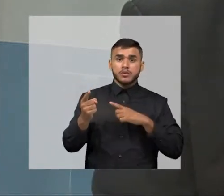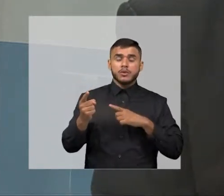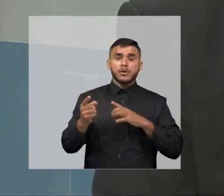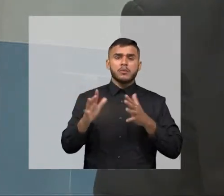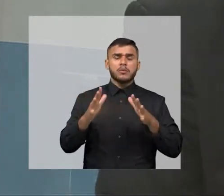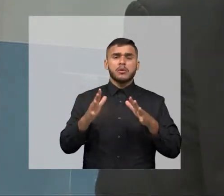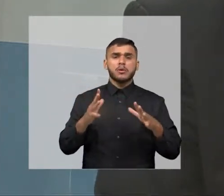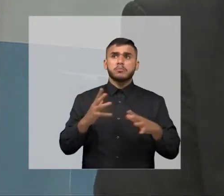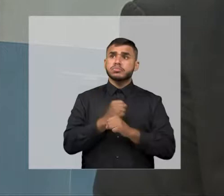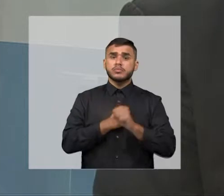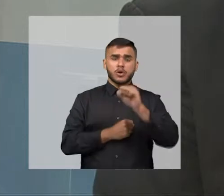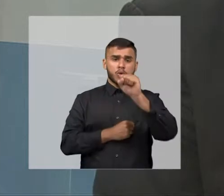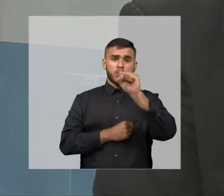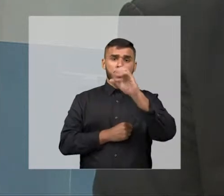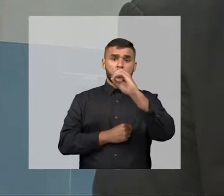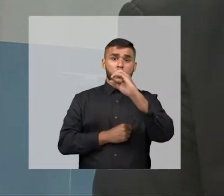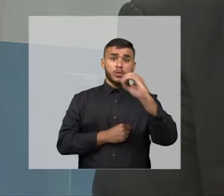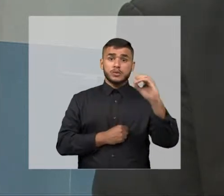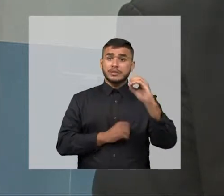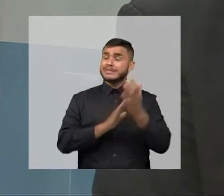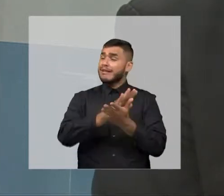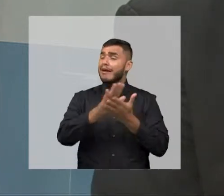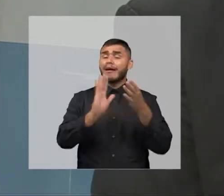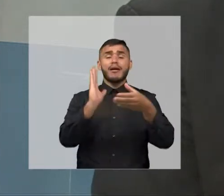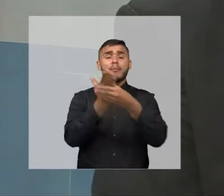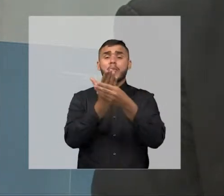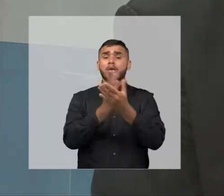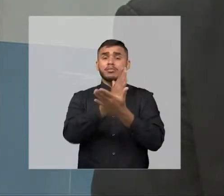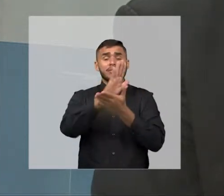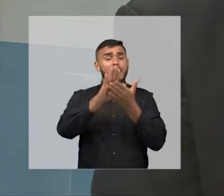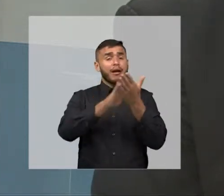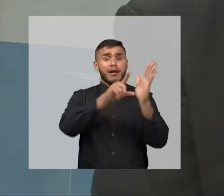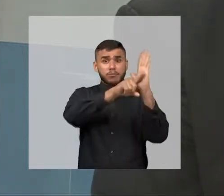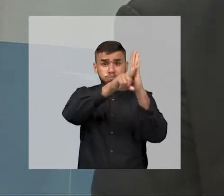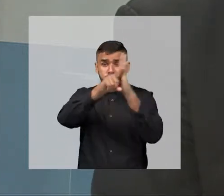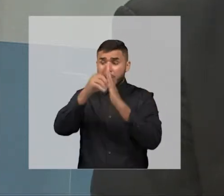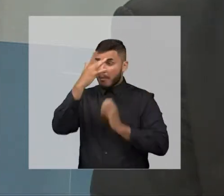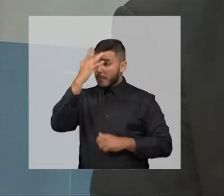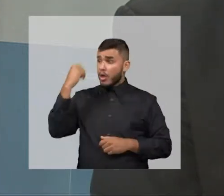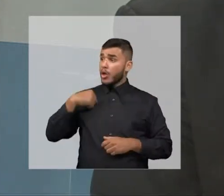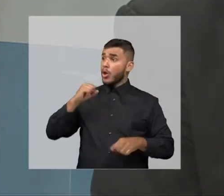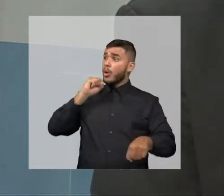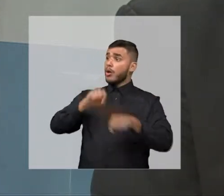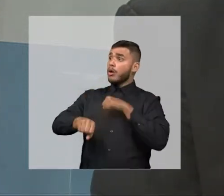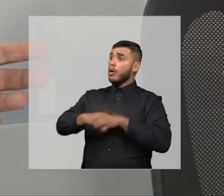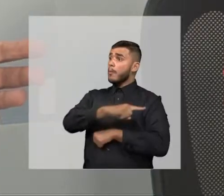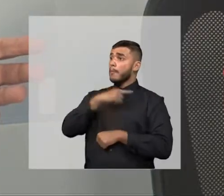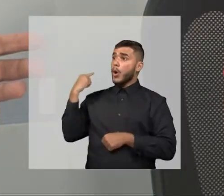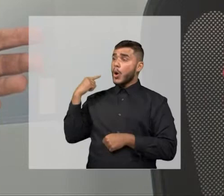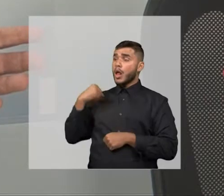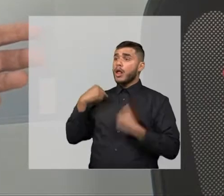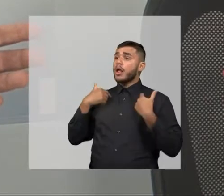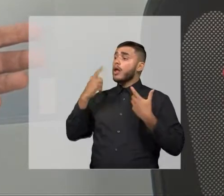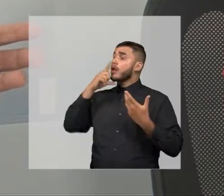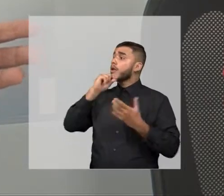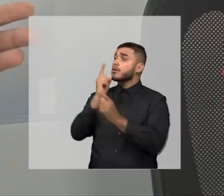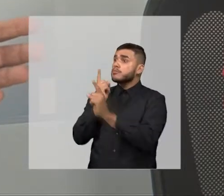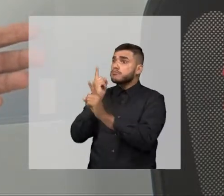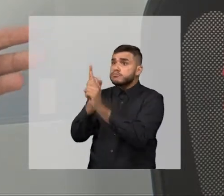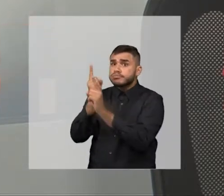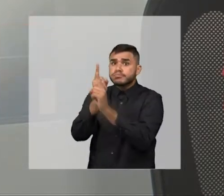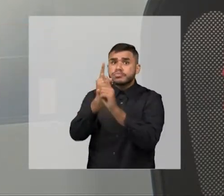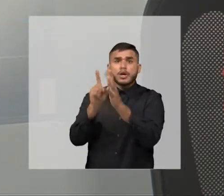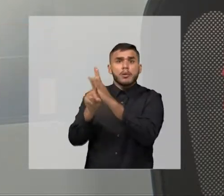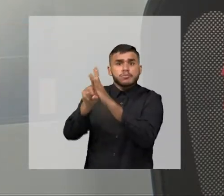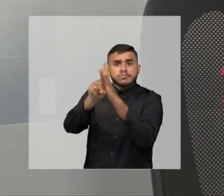ninguém tem nada, nem inquérito. Então, as vítimas são tratadas no Brasil como insetos. É por isso que está morrendo do jeito que está morrendo.